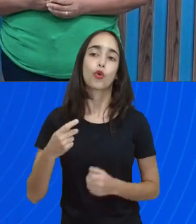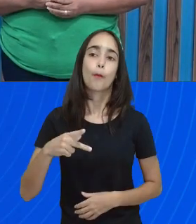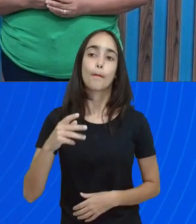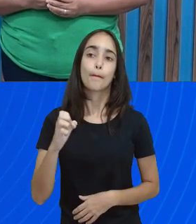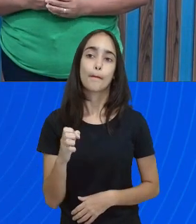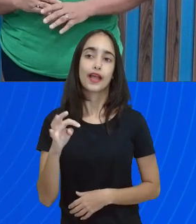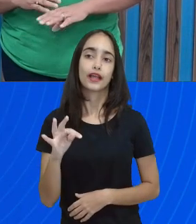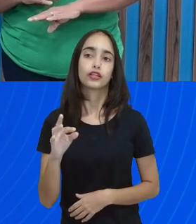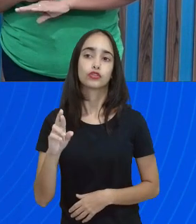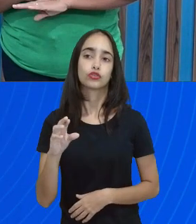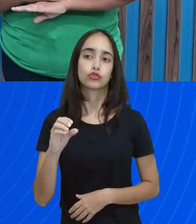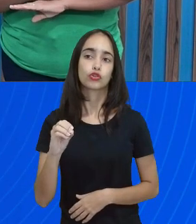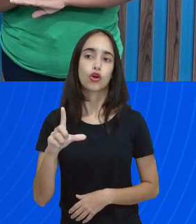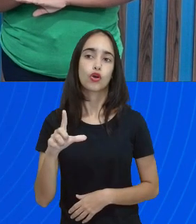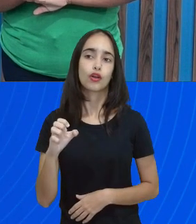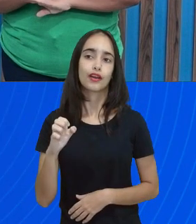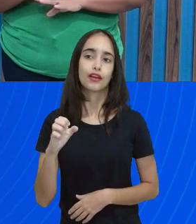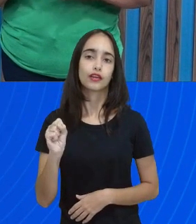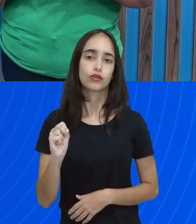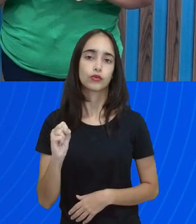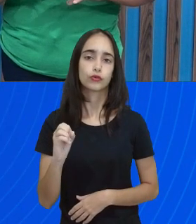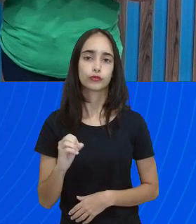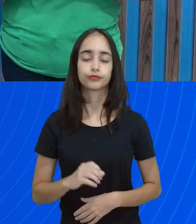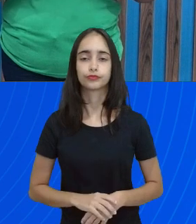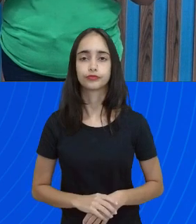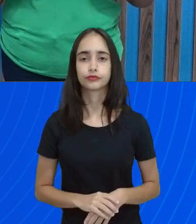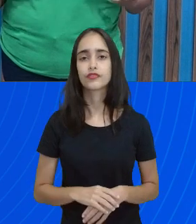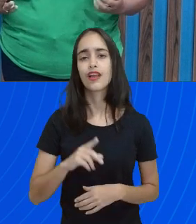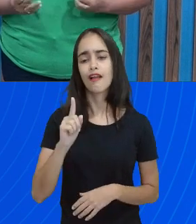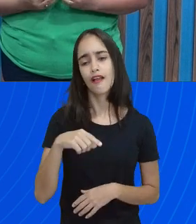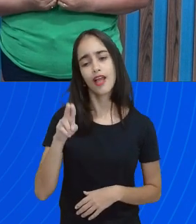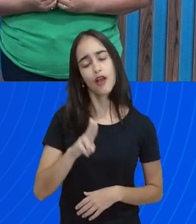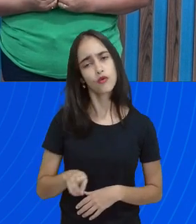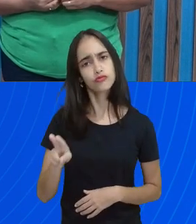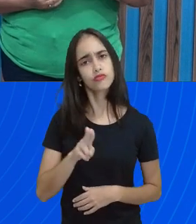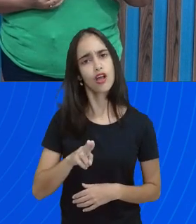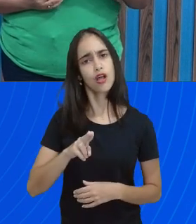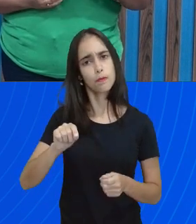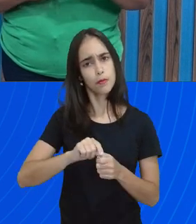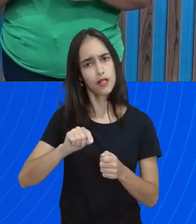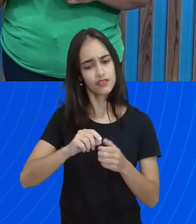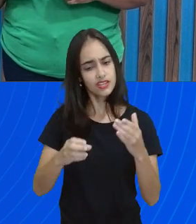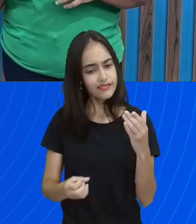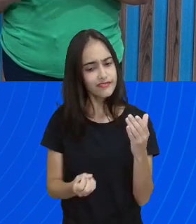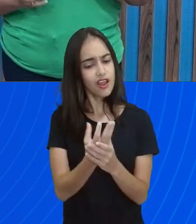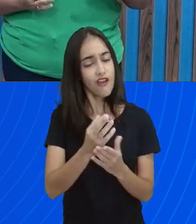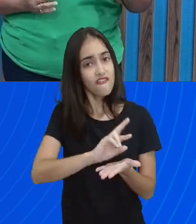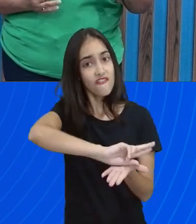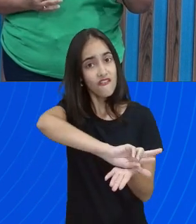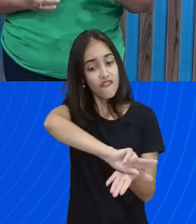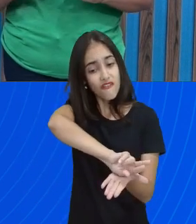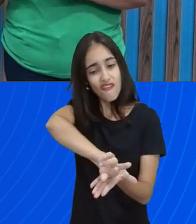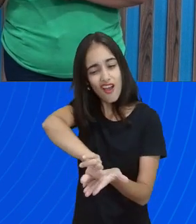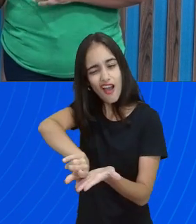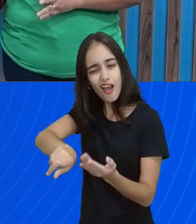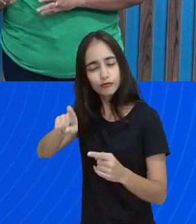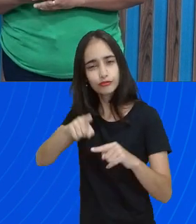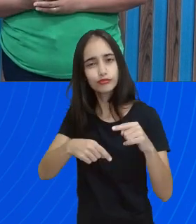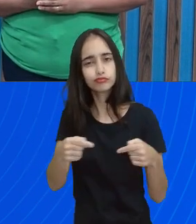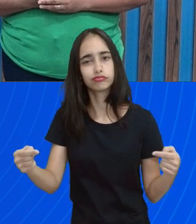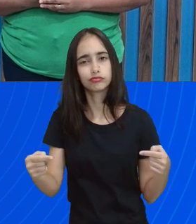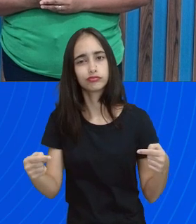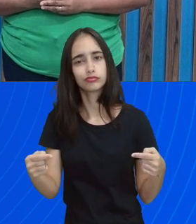mas o petróleo ele é utilizado para fabricar diversos materiais, coisas que a gente pensa que não tem petróleo e